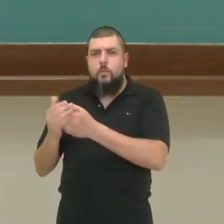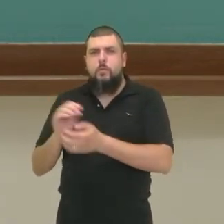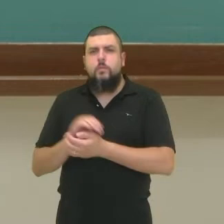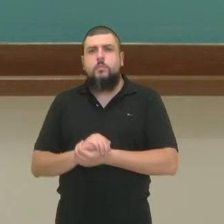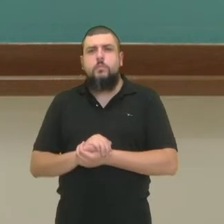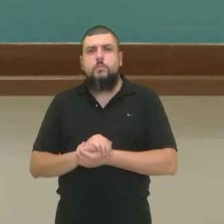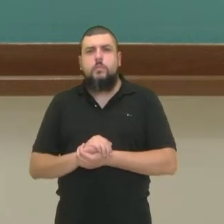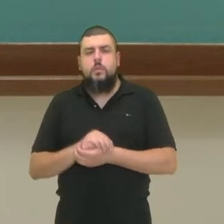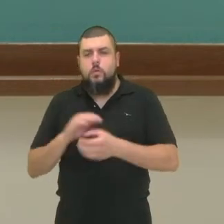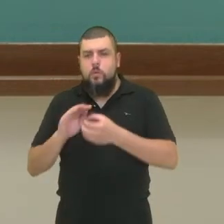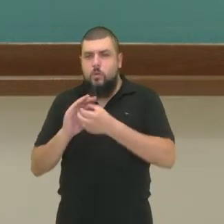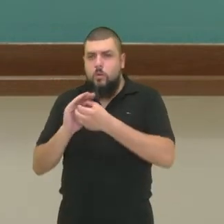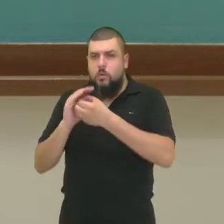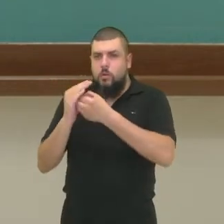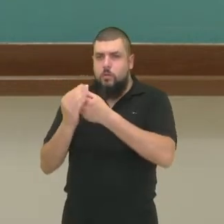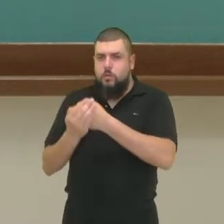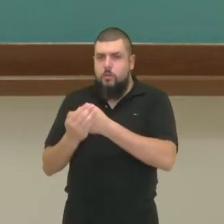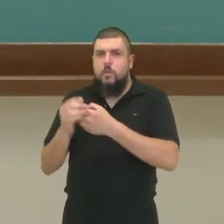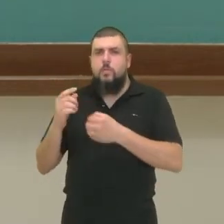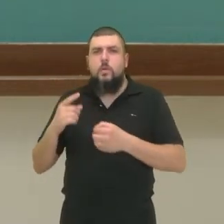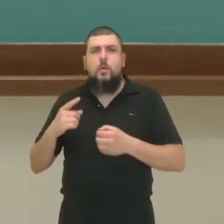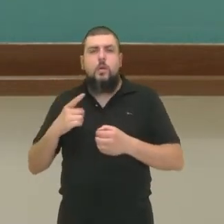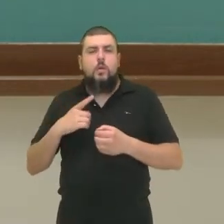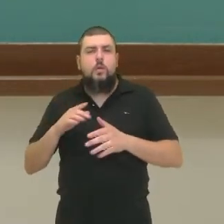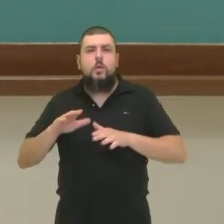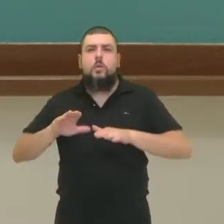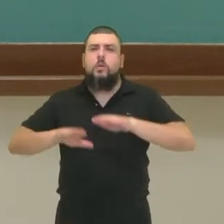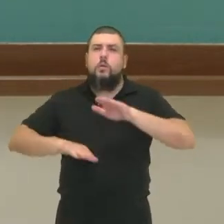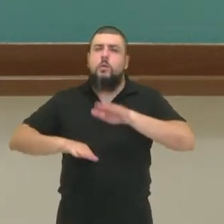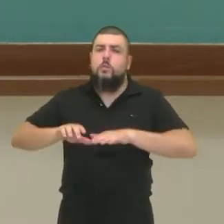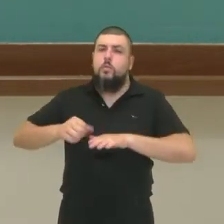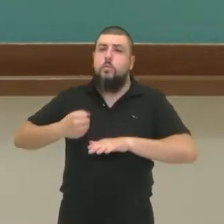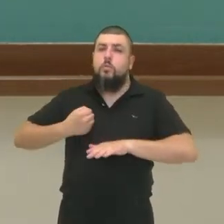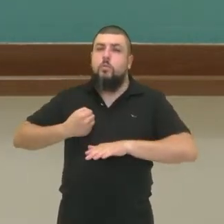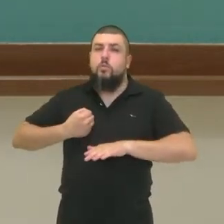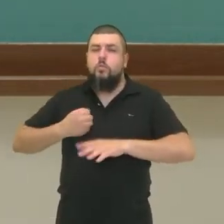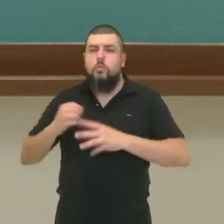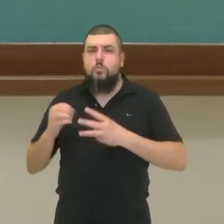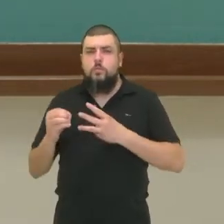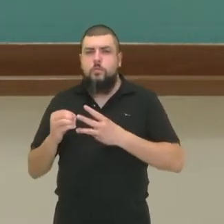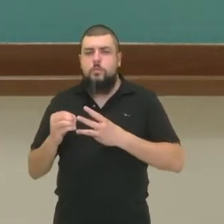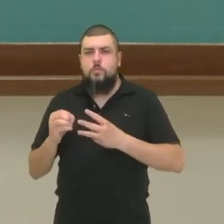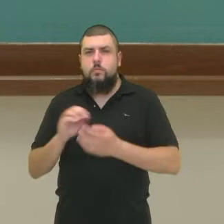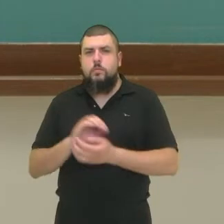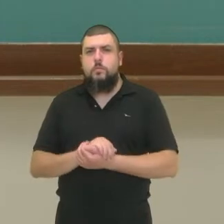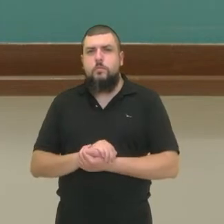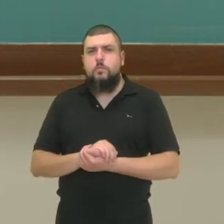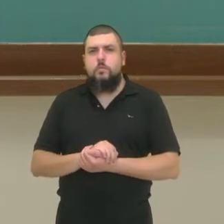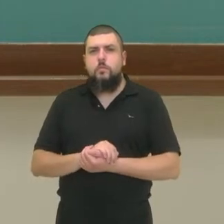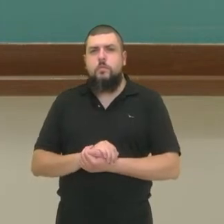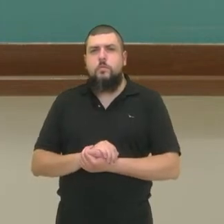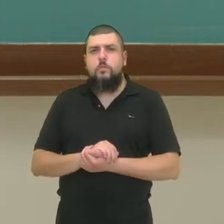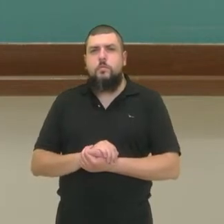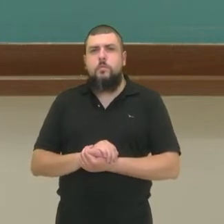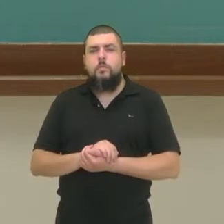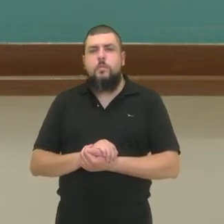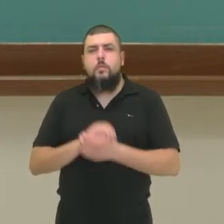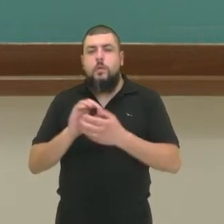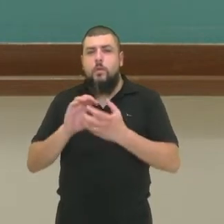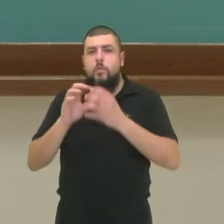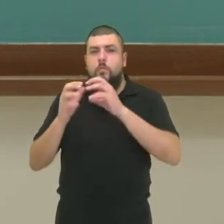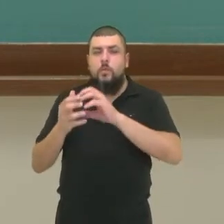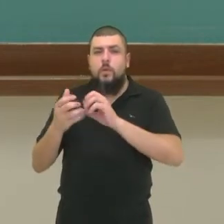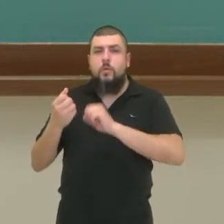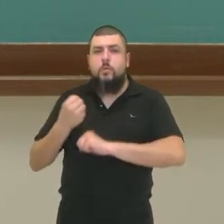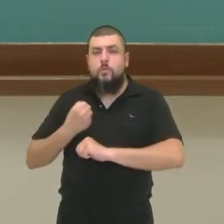os tecidos de revestimento são classificados de acordo com o número de células, né? O formato e o número. Então, quanto